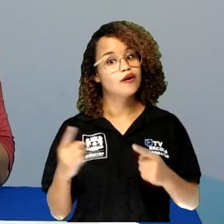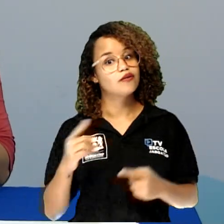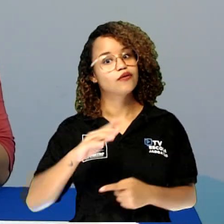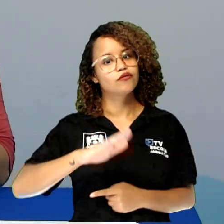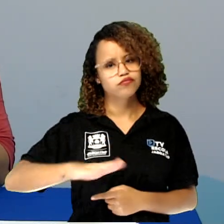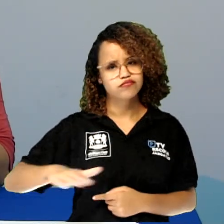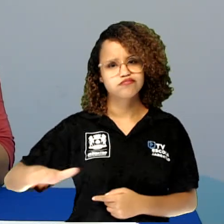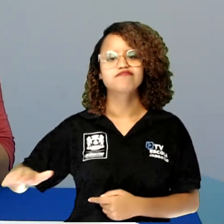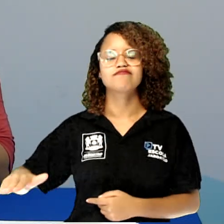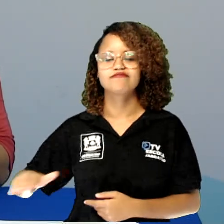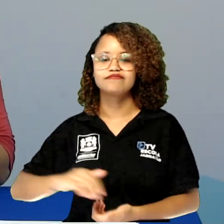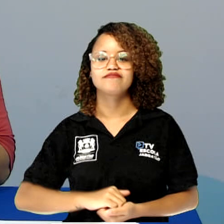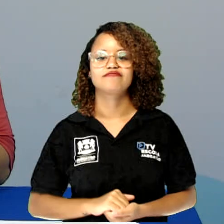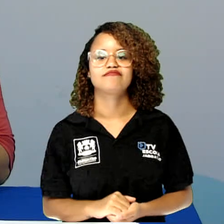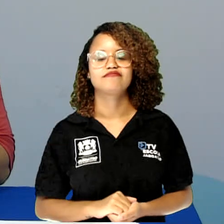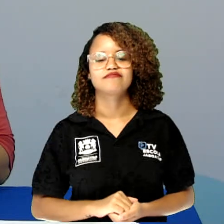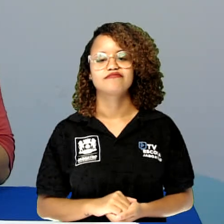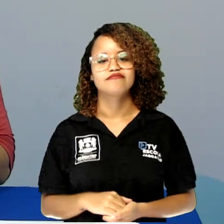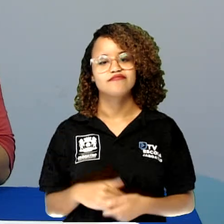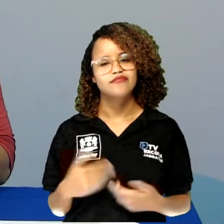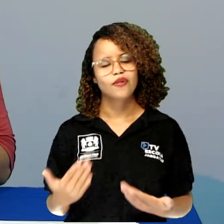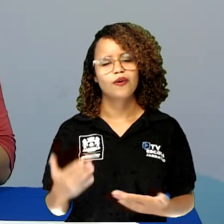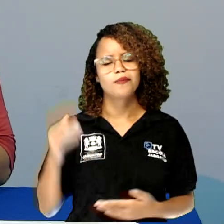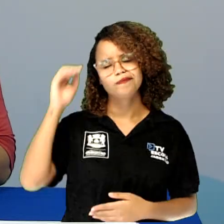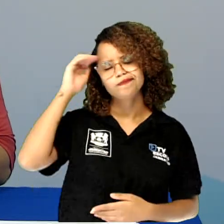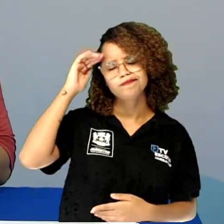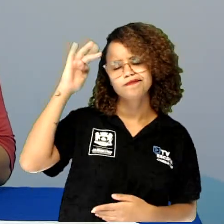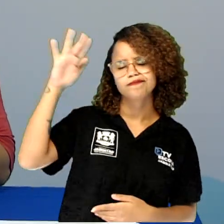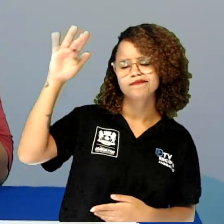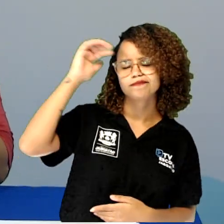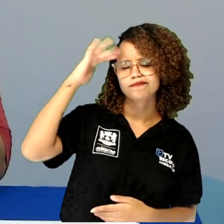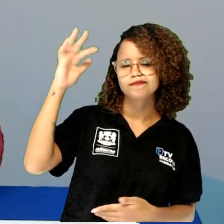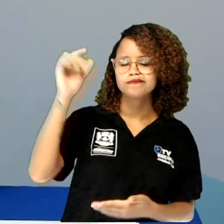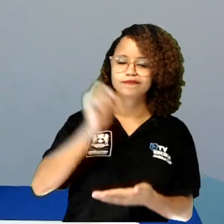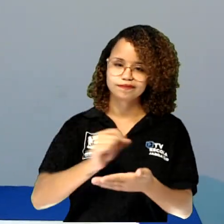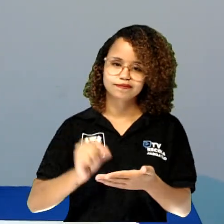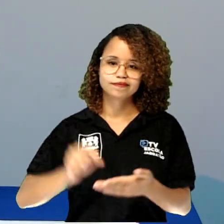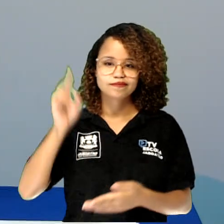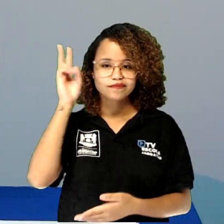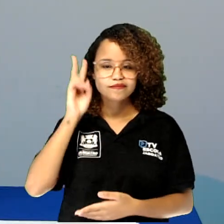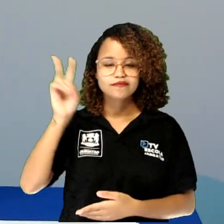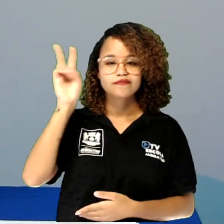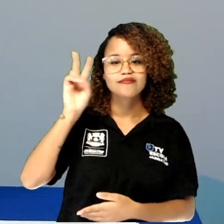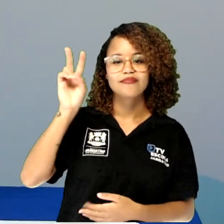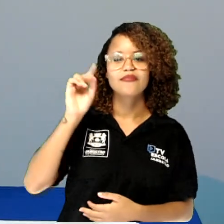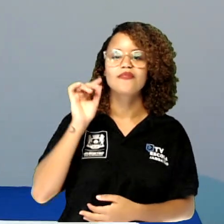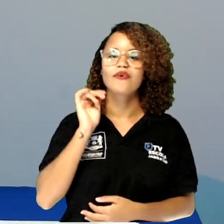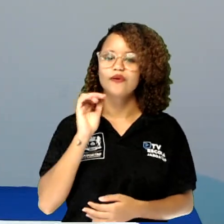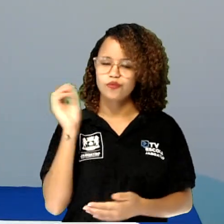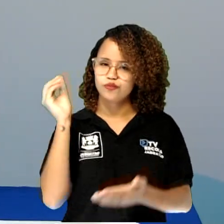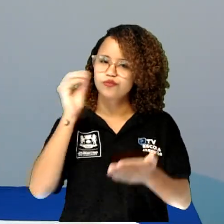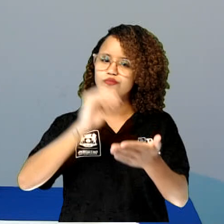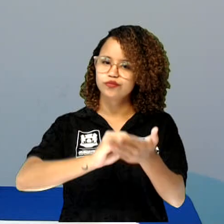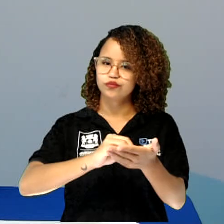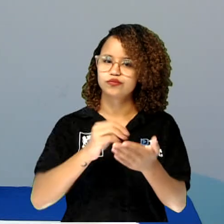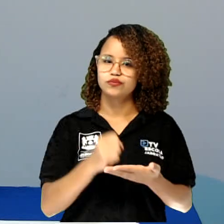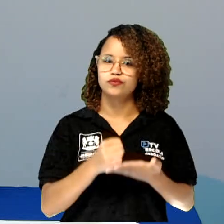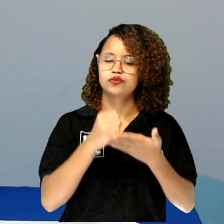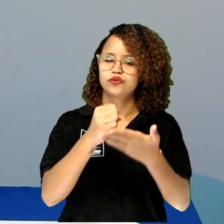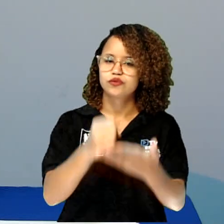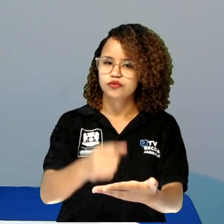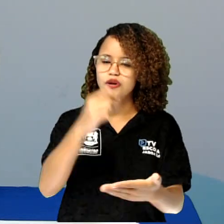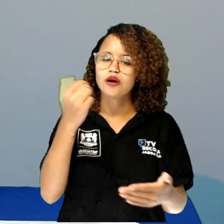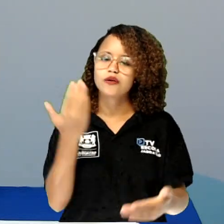esse livro, ela era criança. E ela imaginou e escreveu uma história que foi publicada com a ajuda de